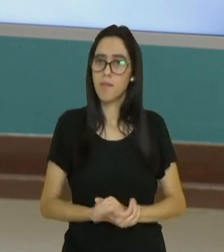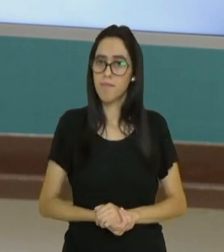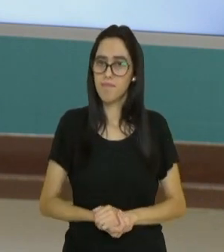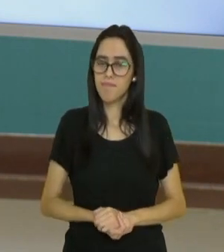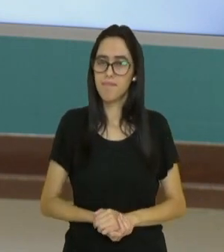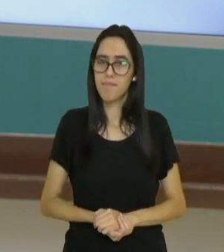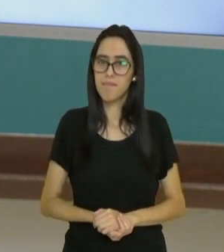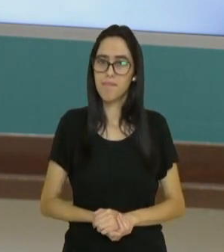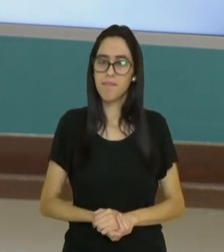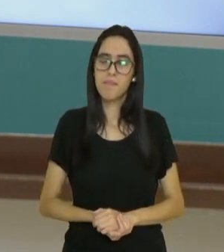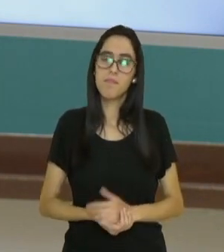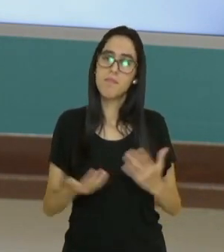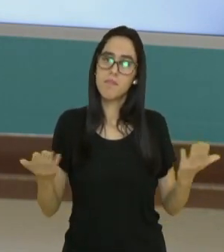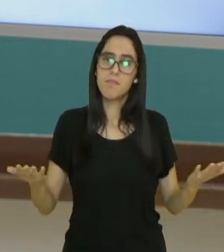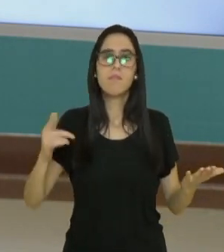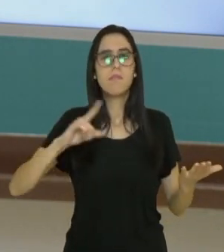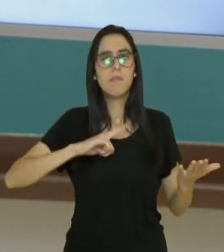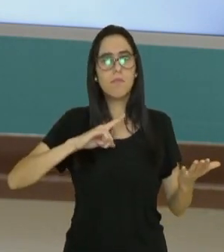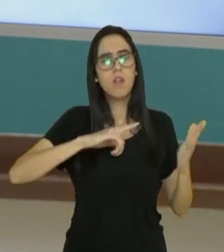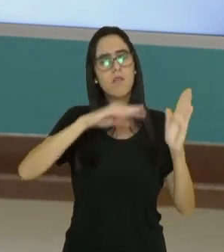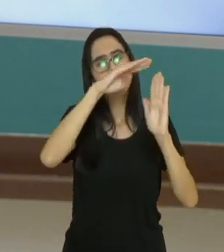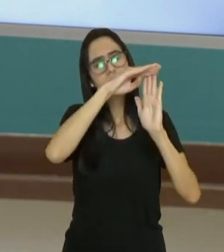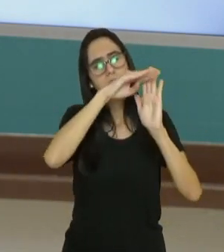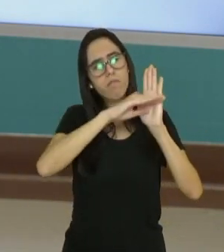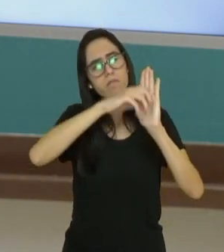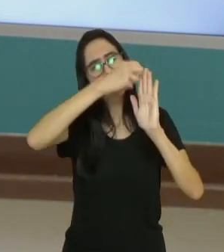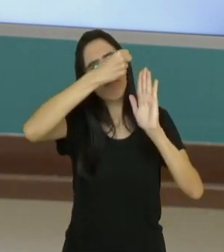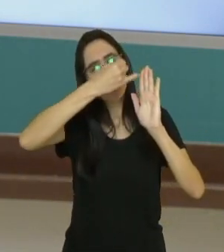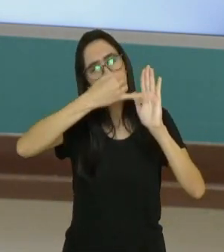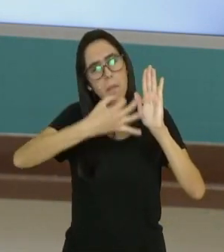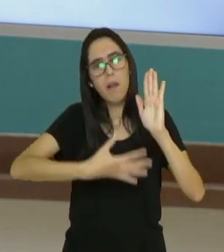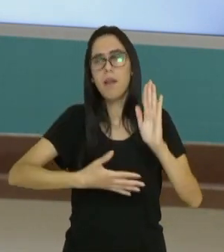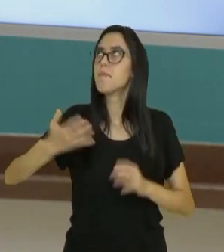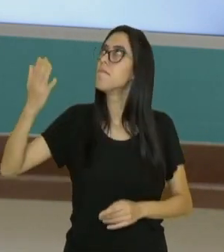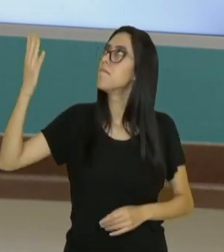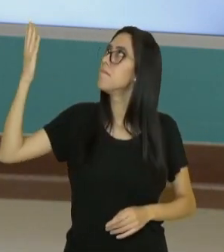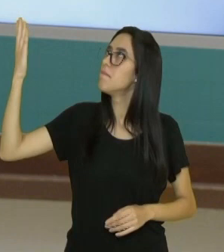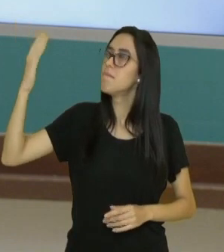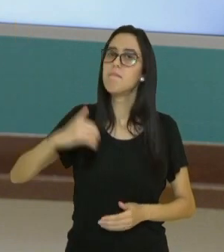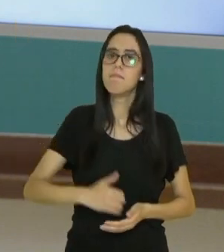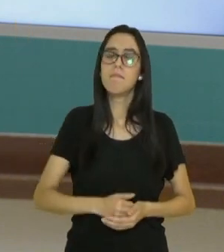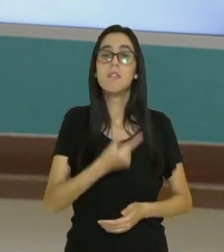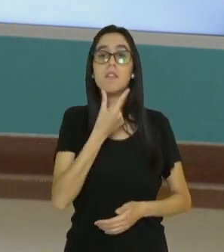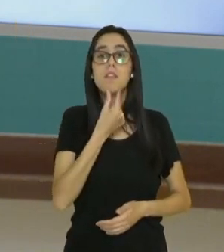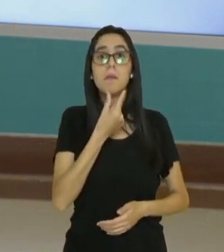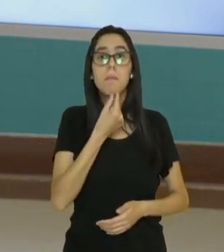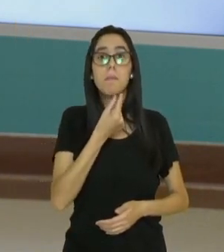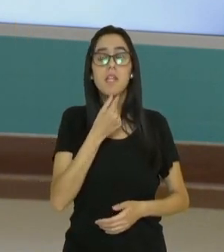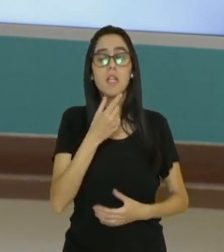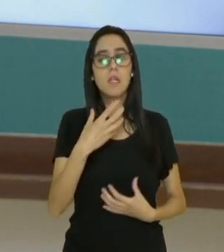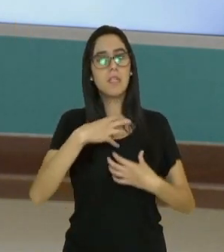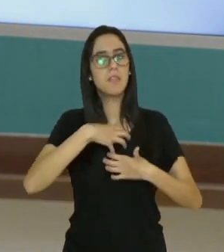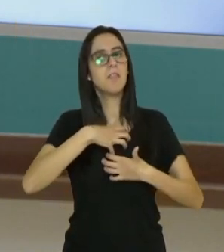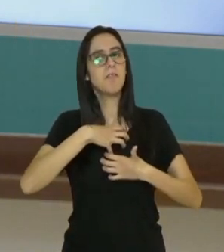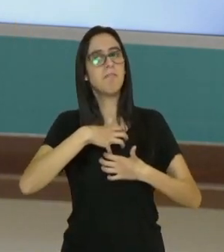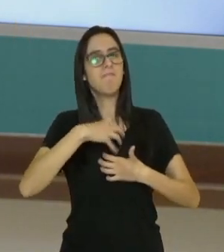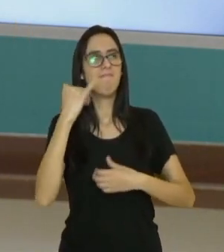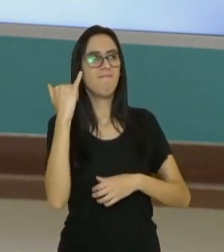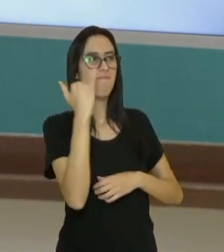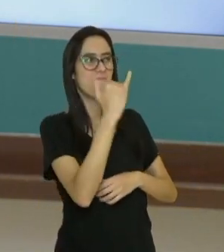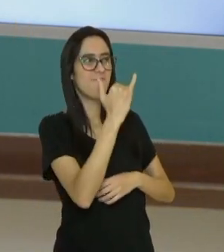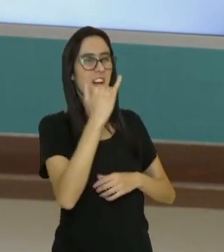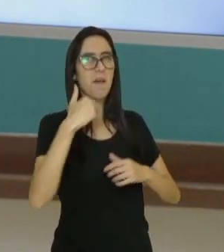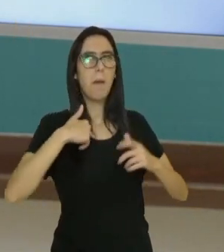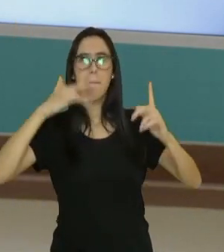texto? E aqui uma série de situações que são contadas, né? O menino sentiu essa liberdade de contar